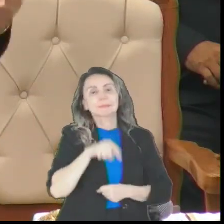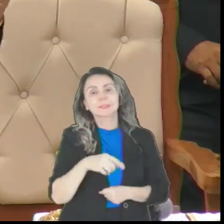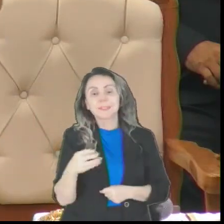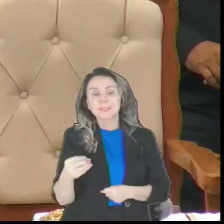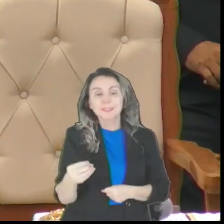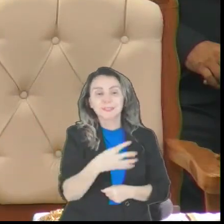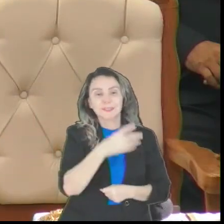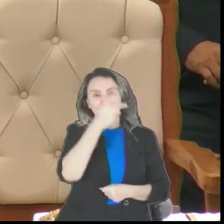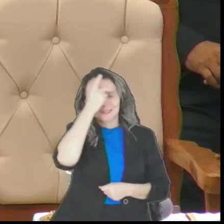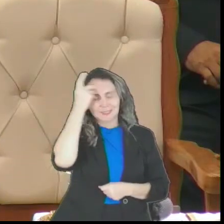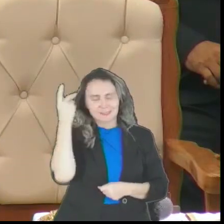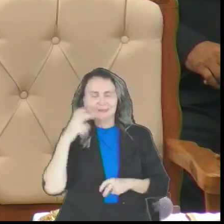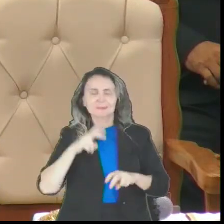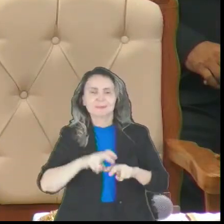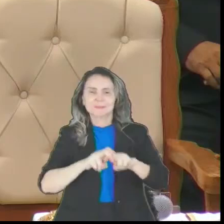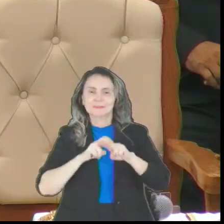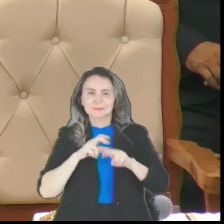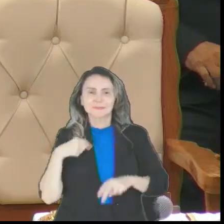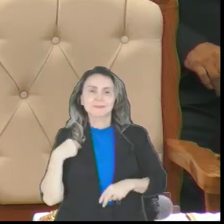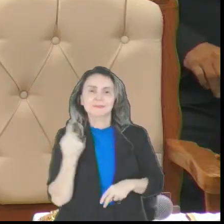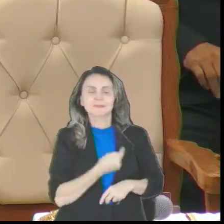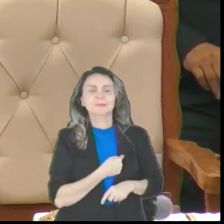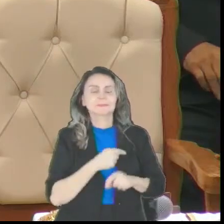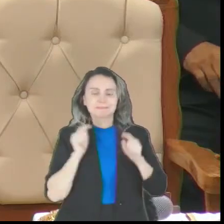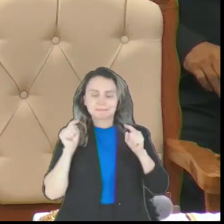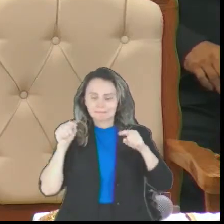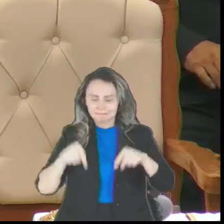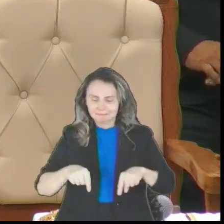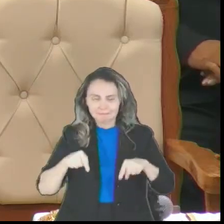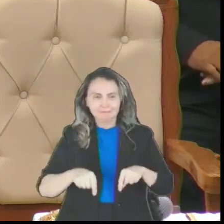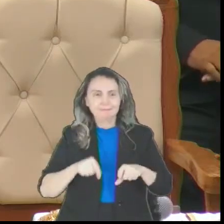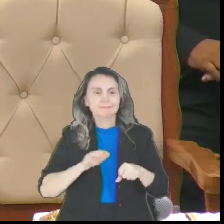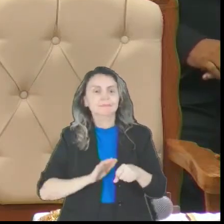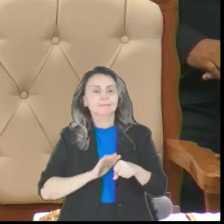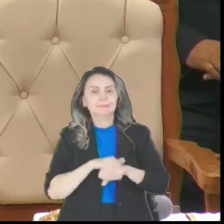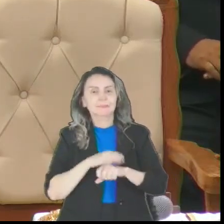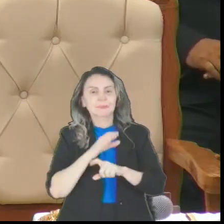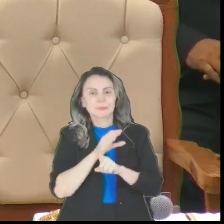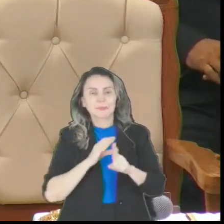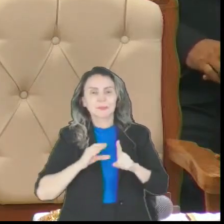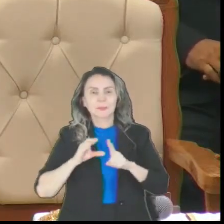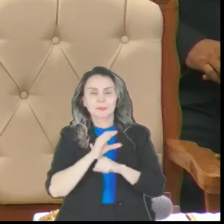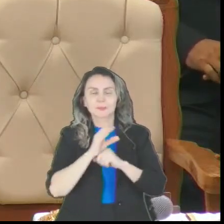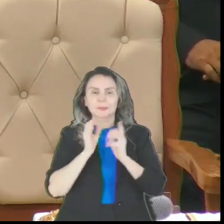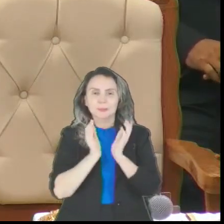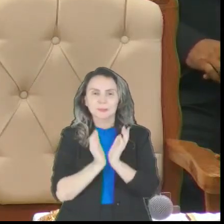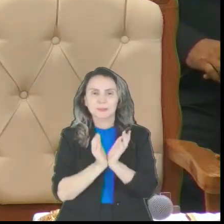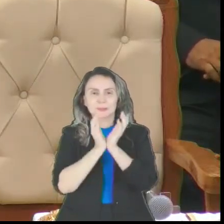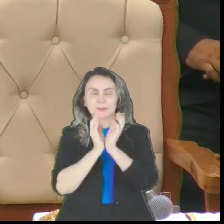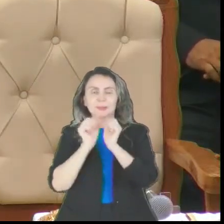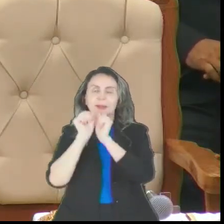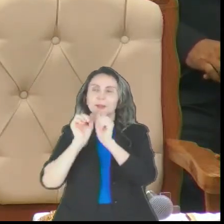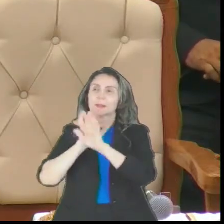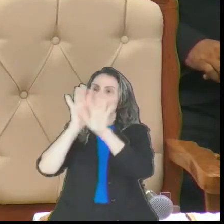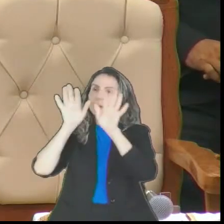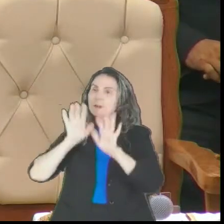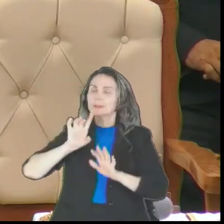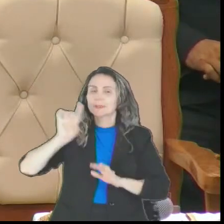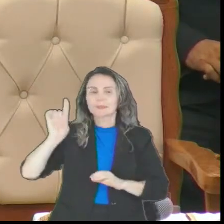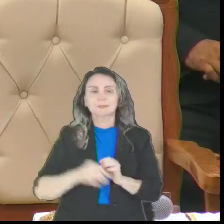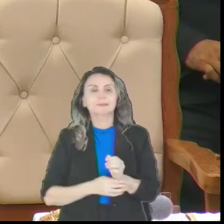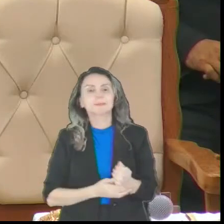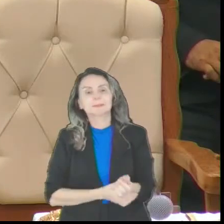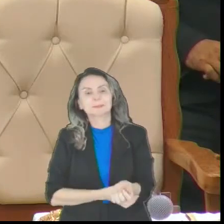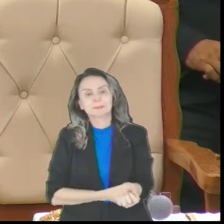Por isso que nós estamos aqui nesta noite, neste culto de Santa Ceia. Glórias a Jesus.